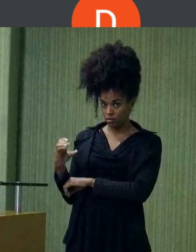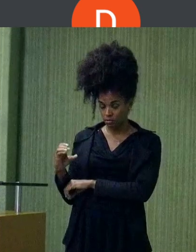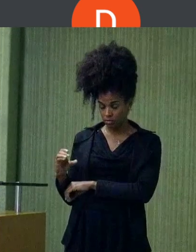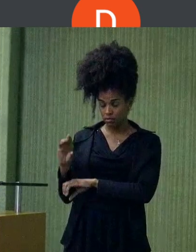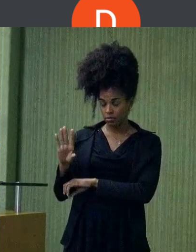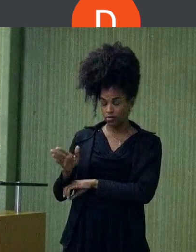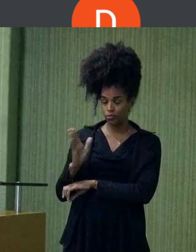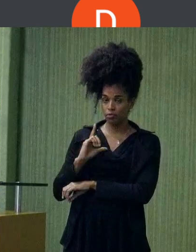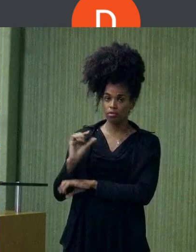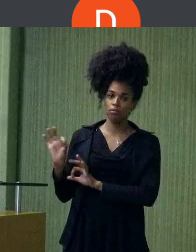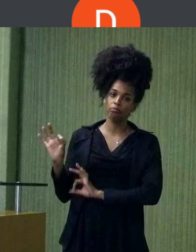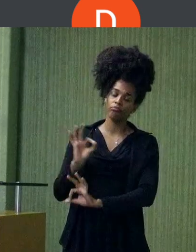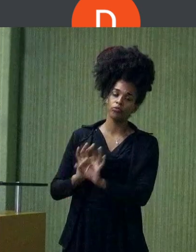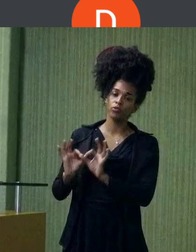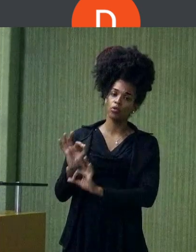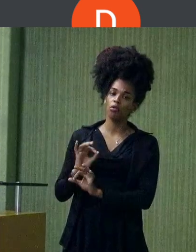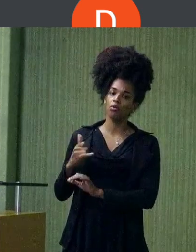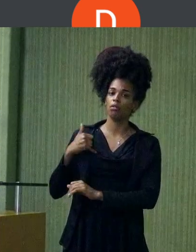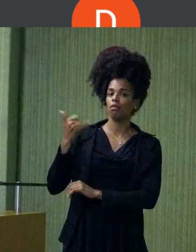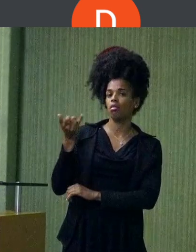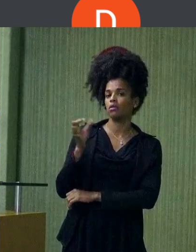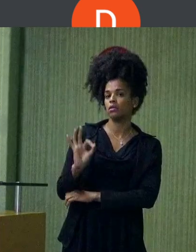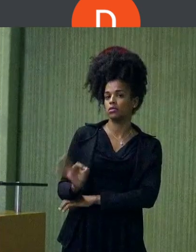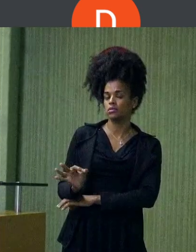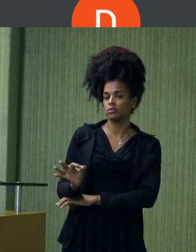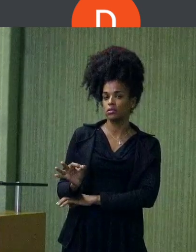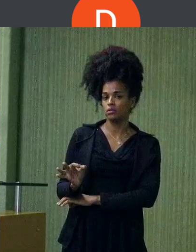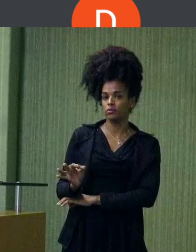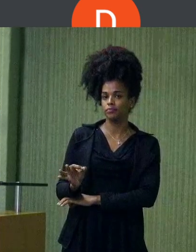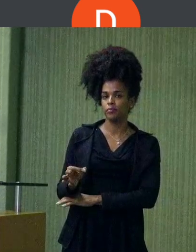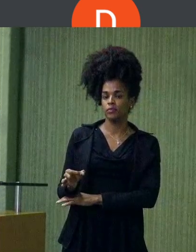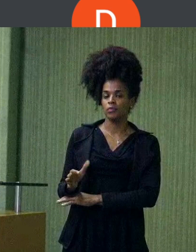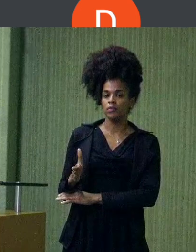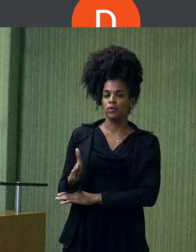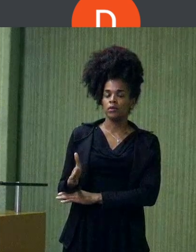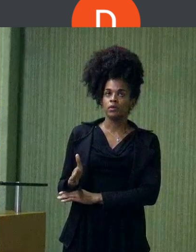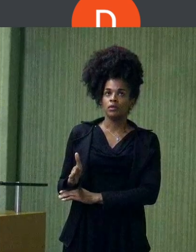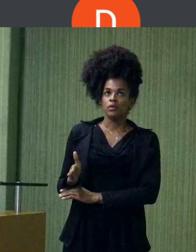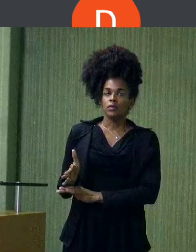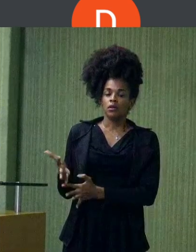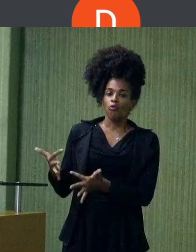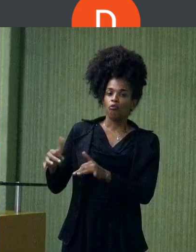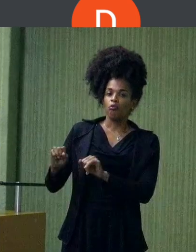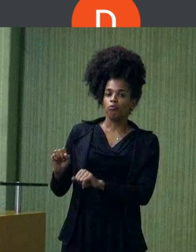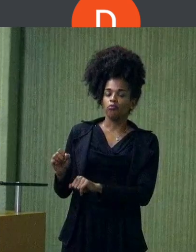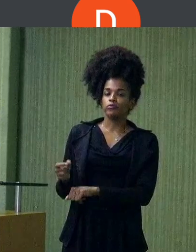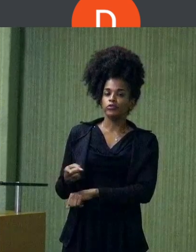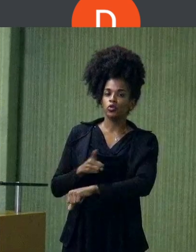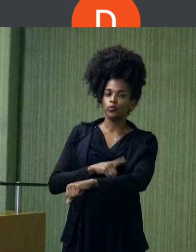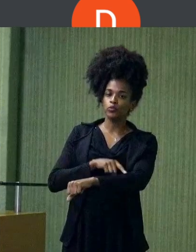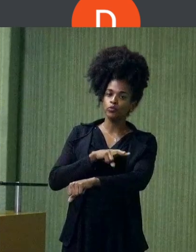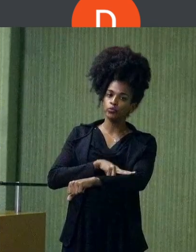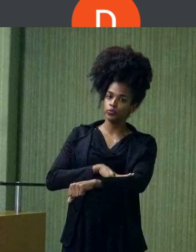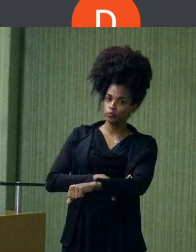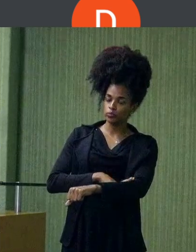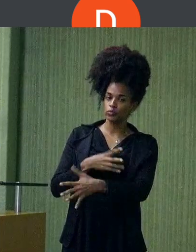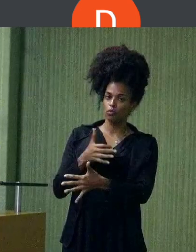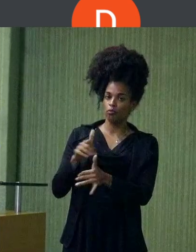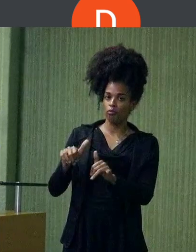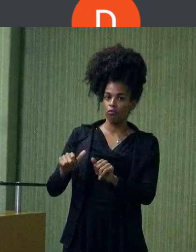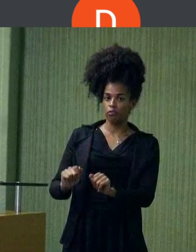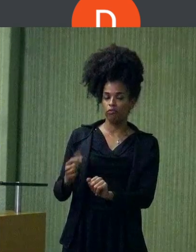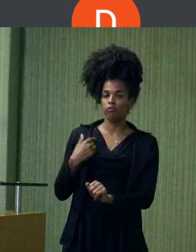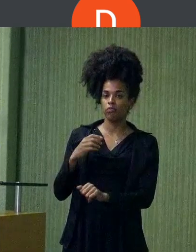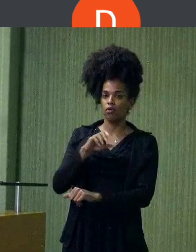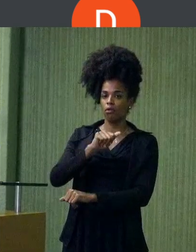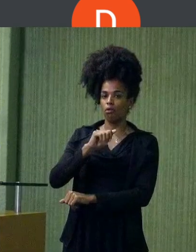da alfabetização na idade certa né Eh ao final do segundo ano do ensino fundamental